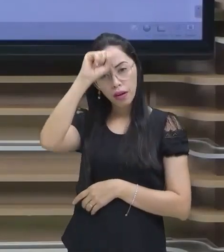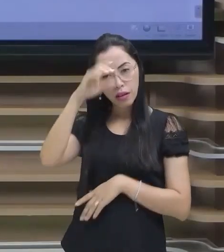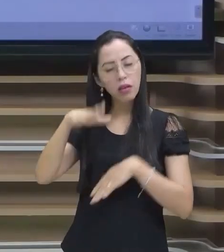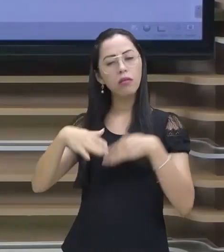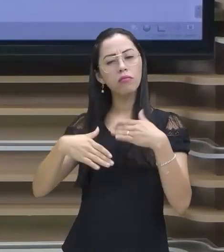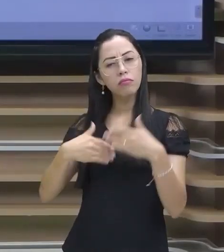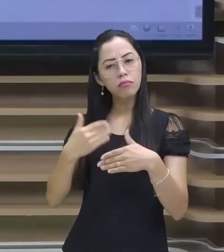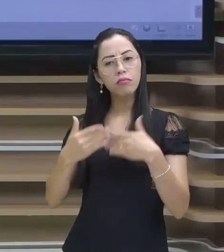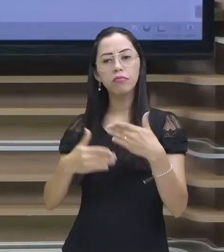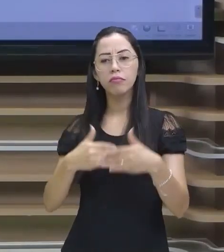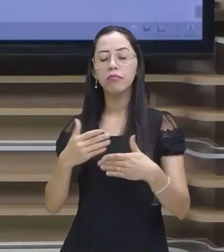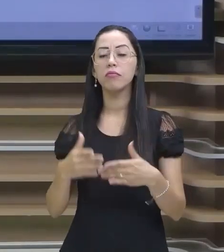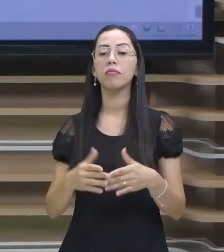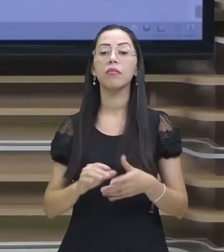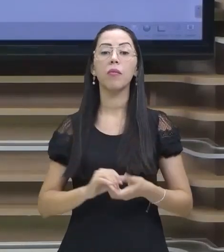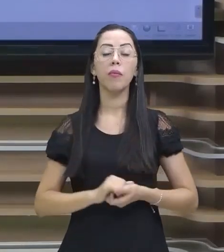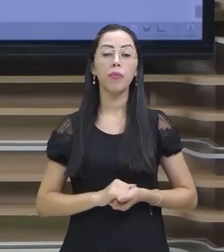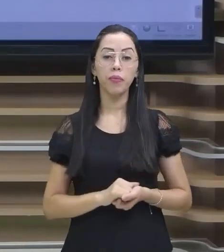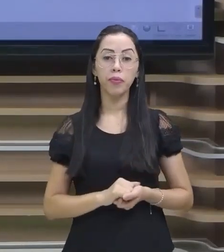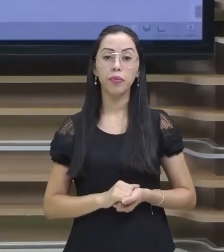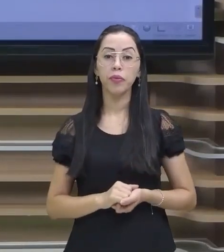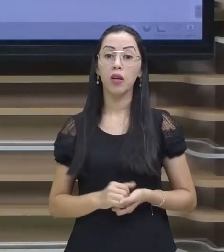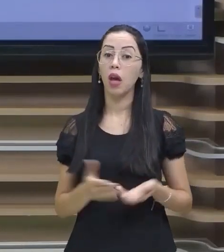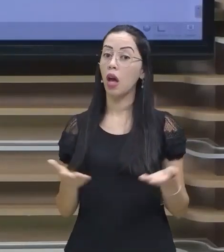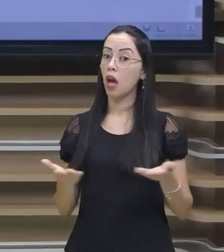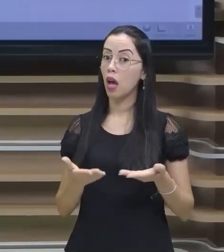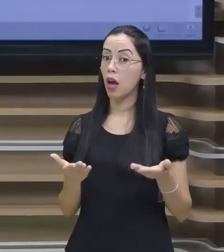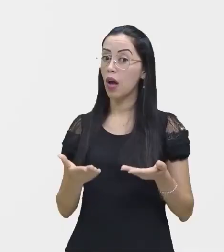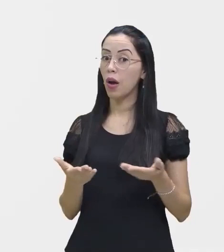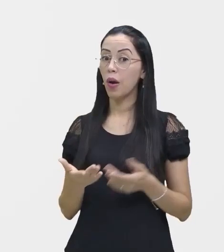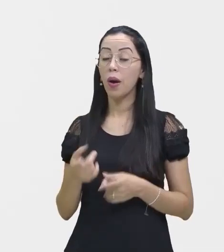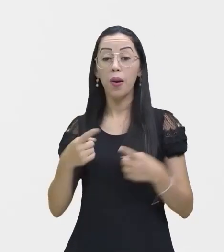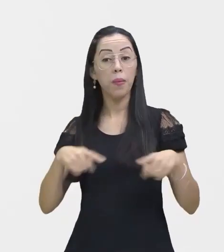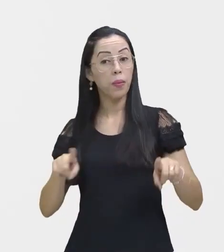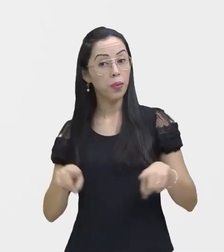bem legal. Vamos cantar um trecho da música?